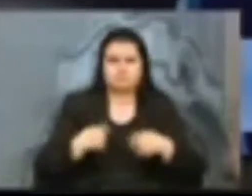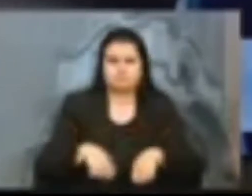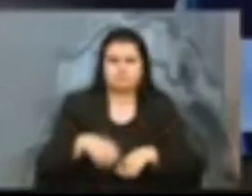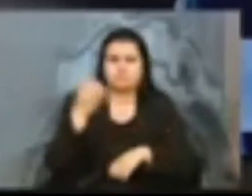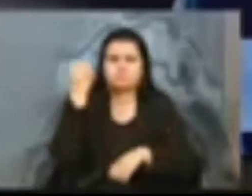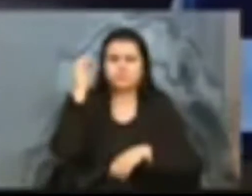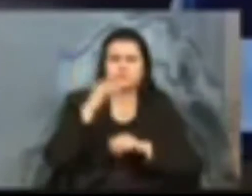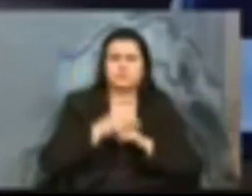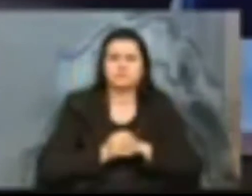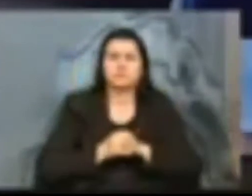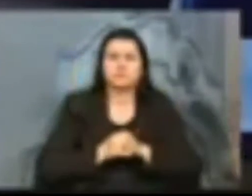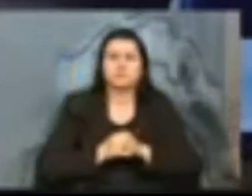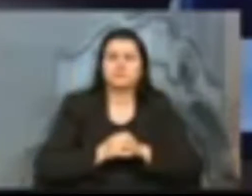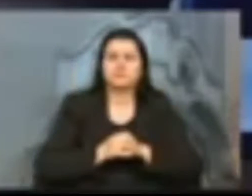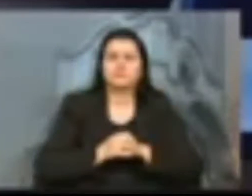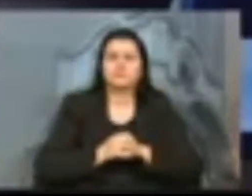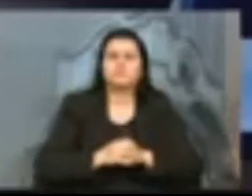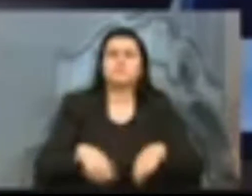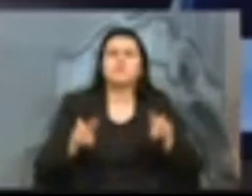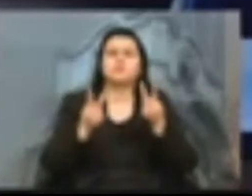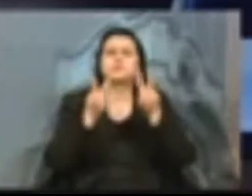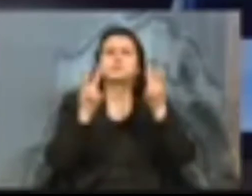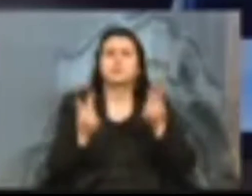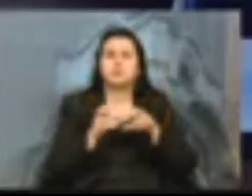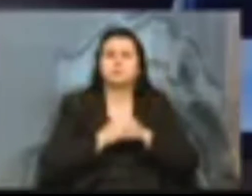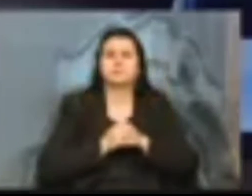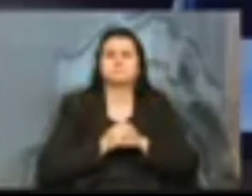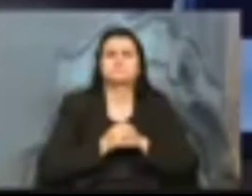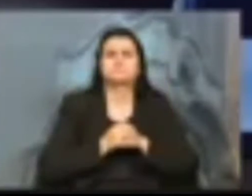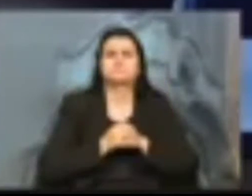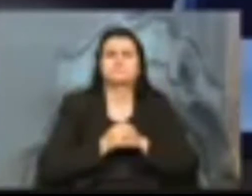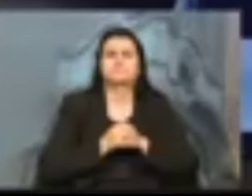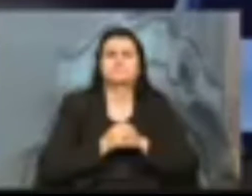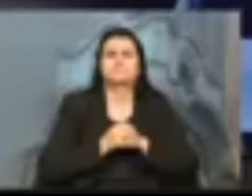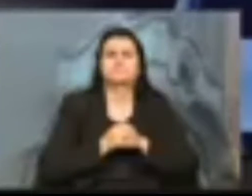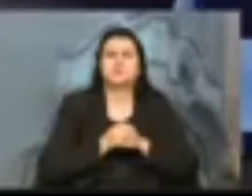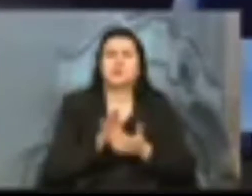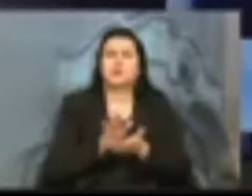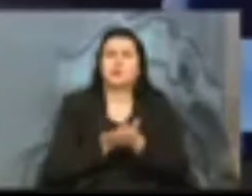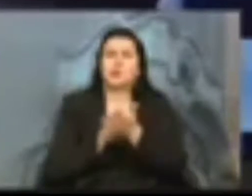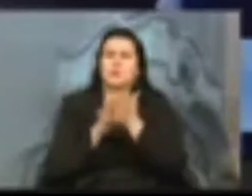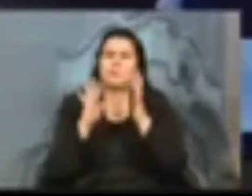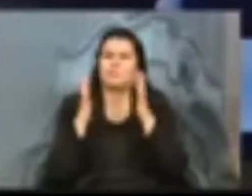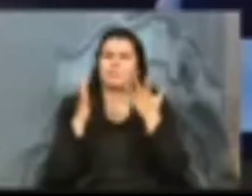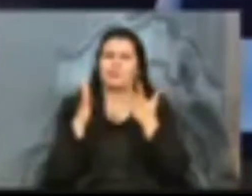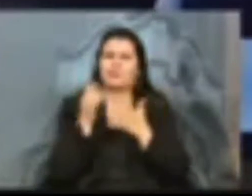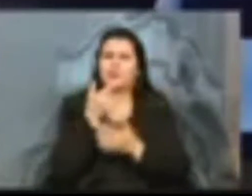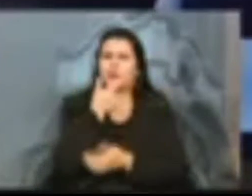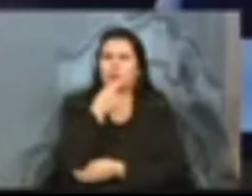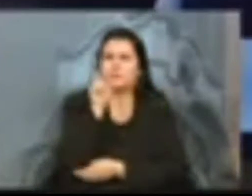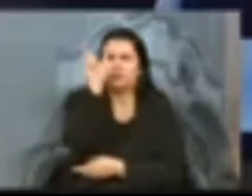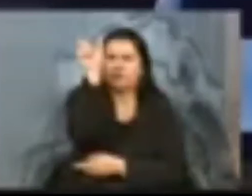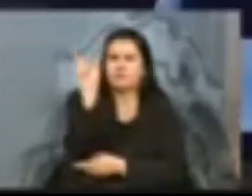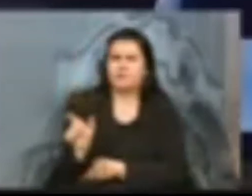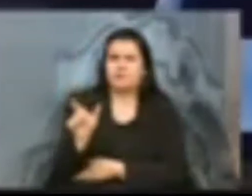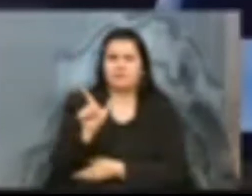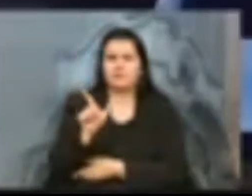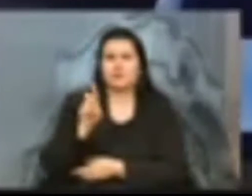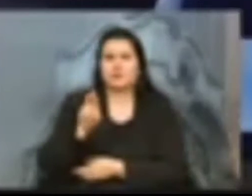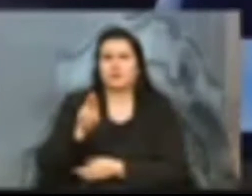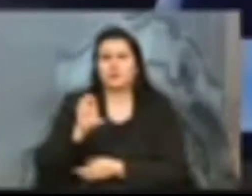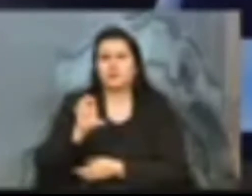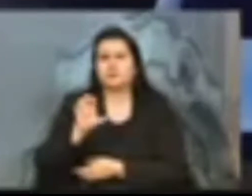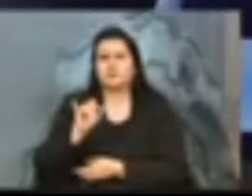Alegre. E sobre a homenagem do Luciano Hang, eu